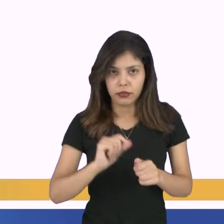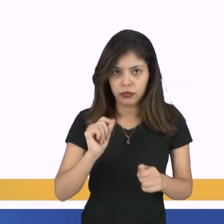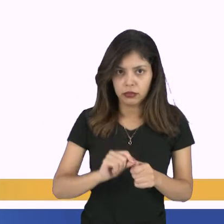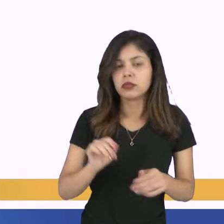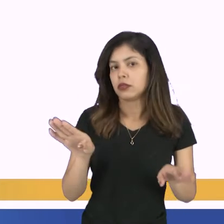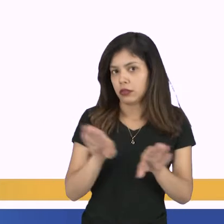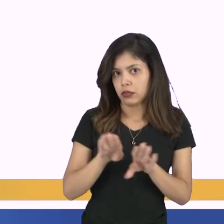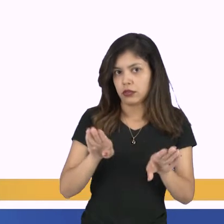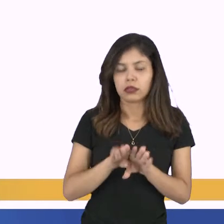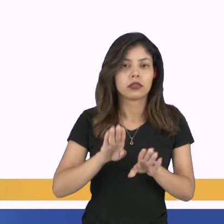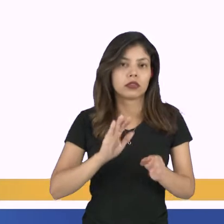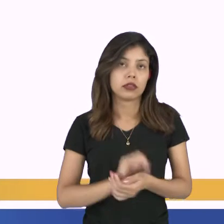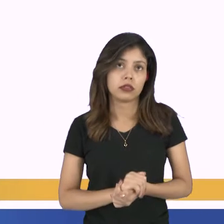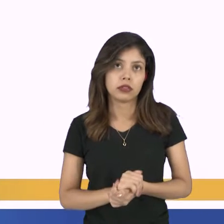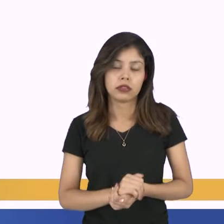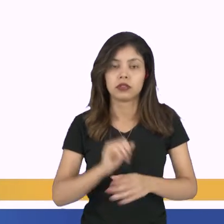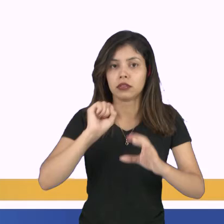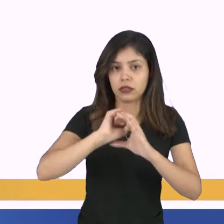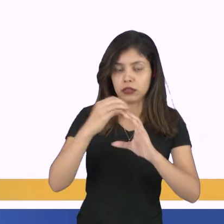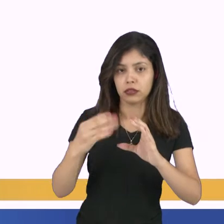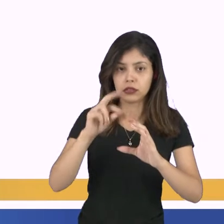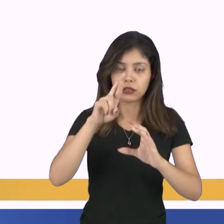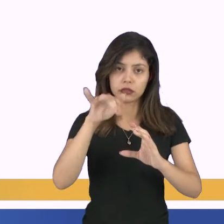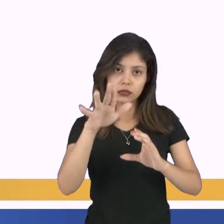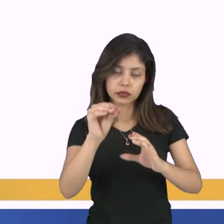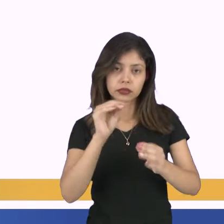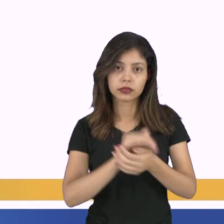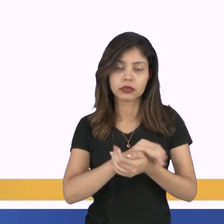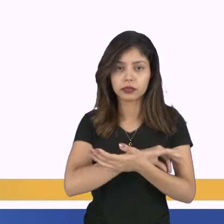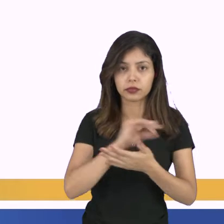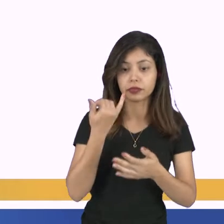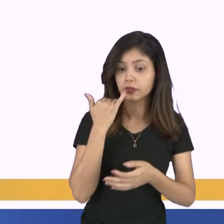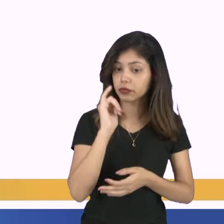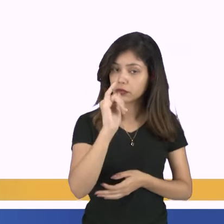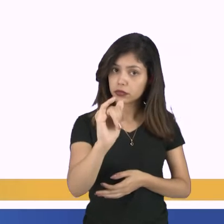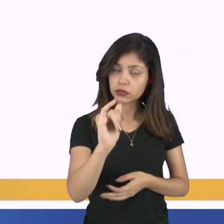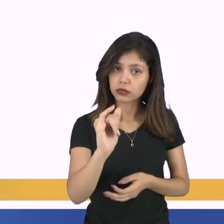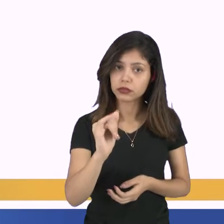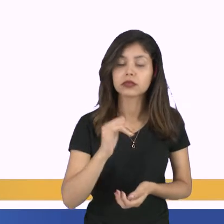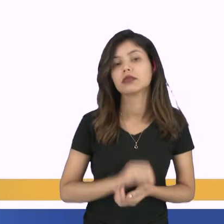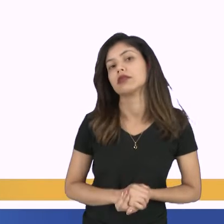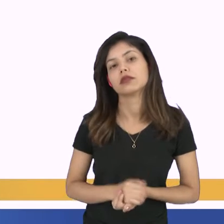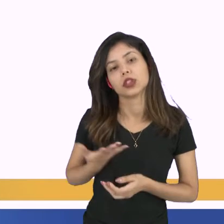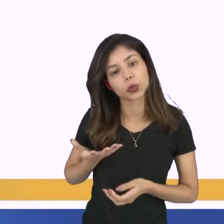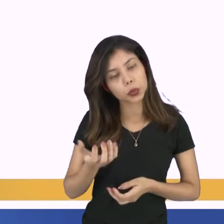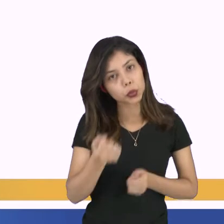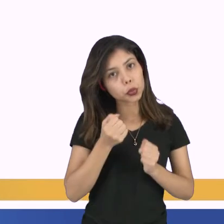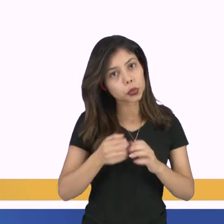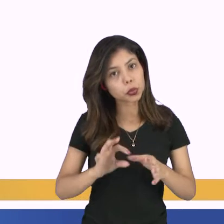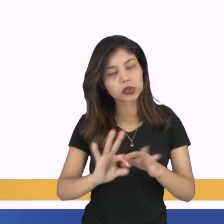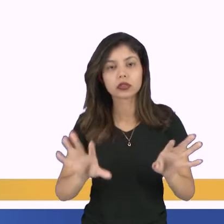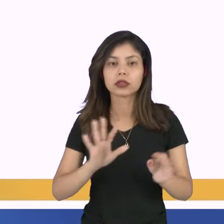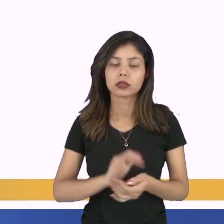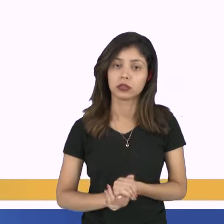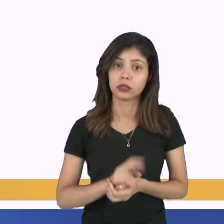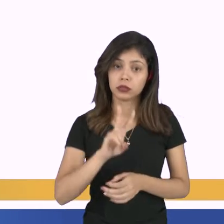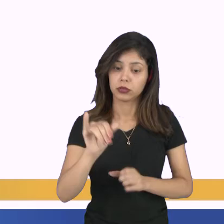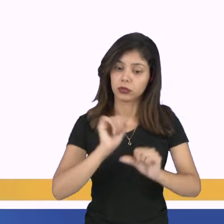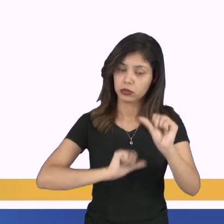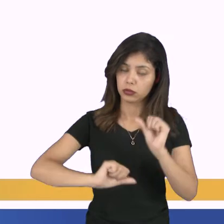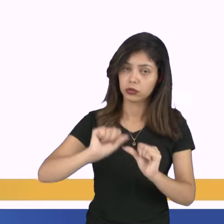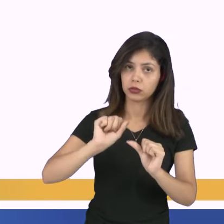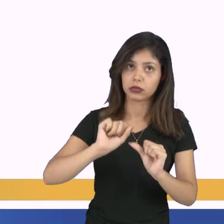fazer com as cargas, a quantidade de elétrons que foi doado e cedido? Nós vamos pegar e transformar ele